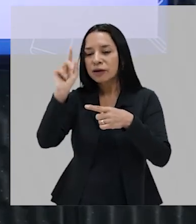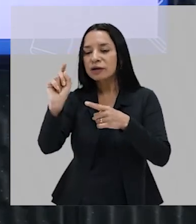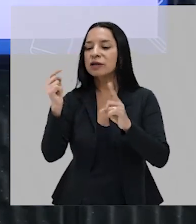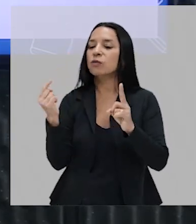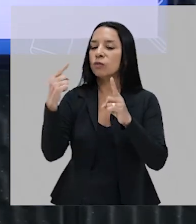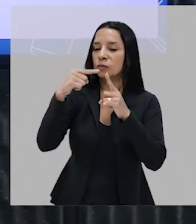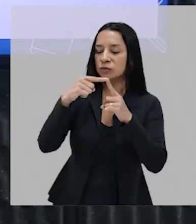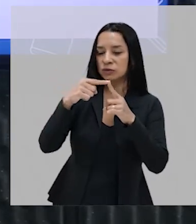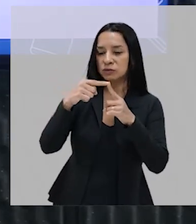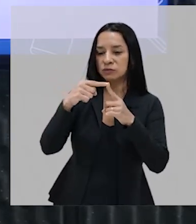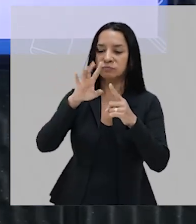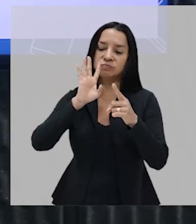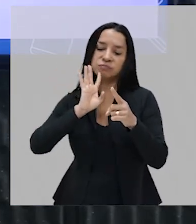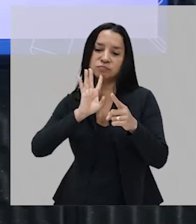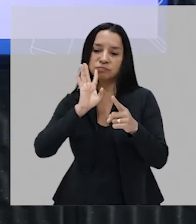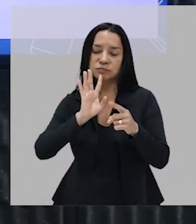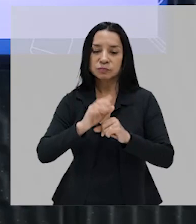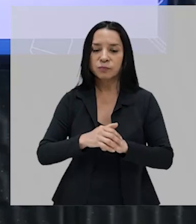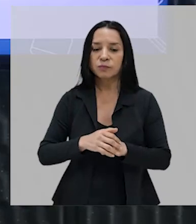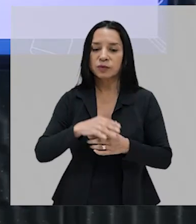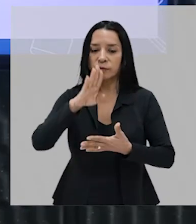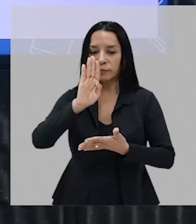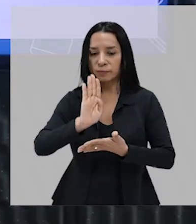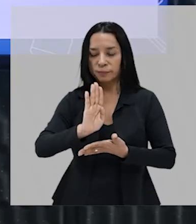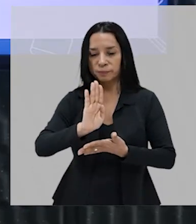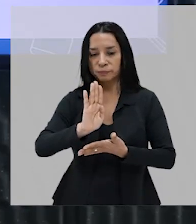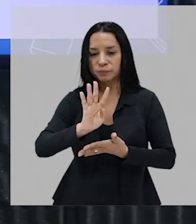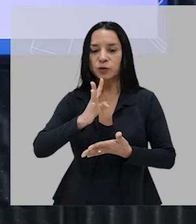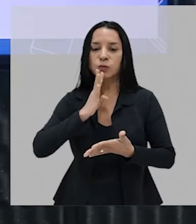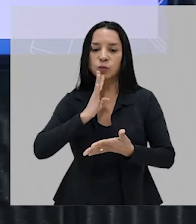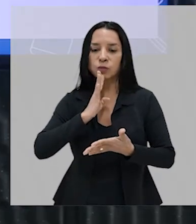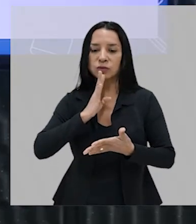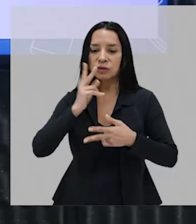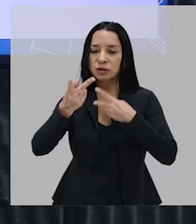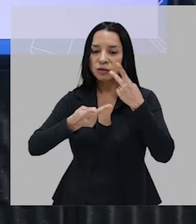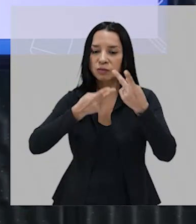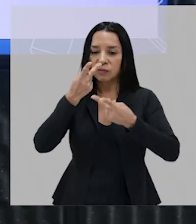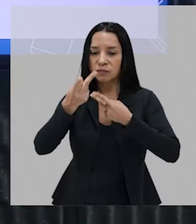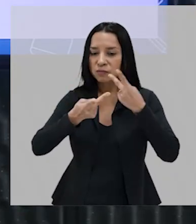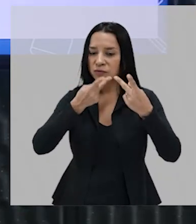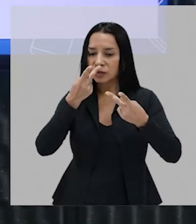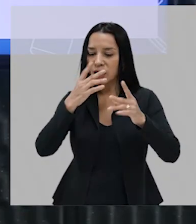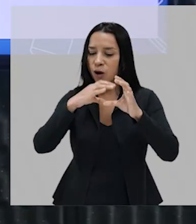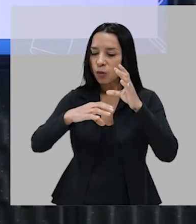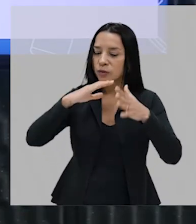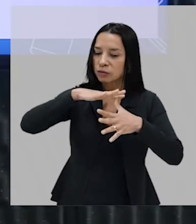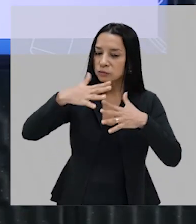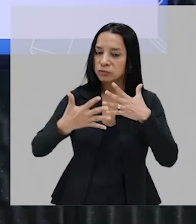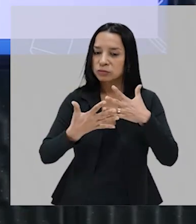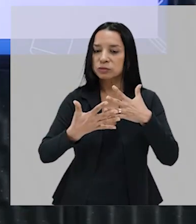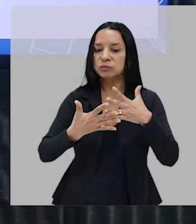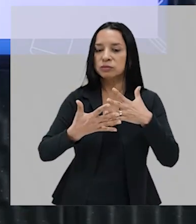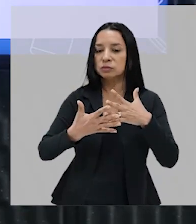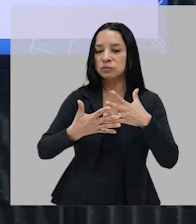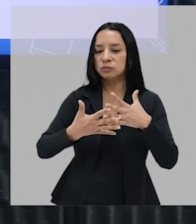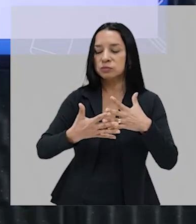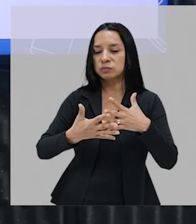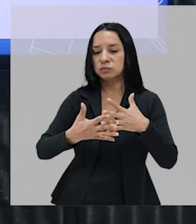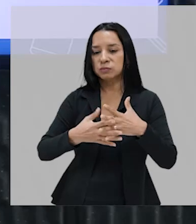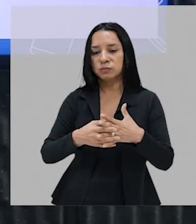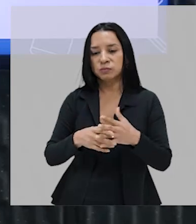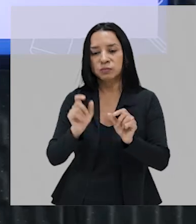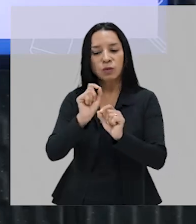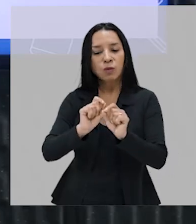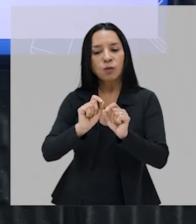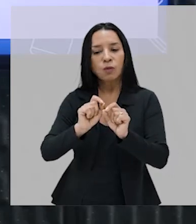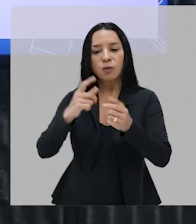finalidade. Muito legal. Letra B, o conhecer, o falar, o pensar e o agir próprios dos seres humanos.